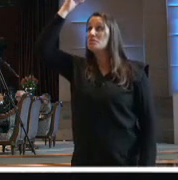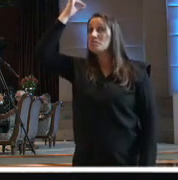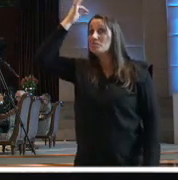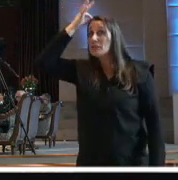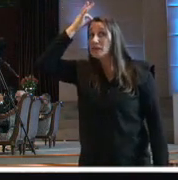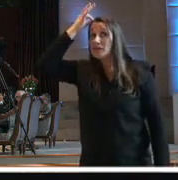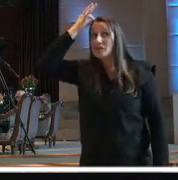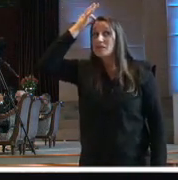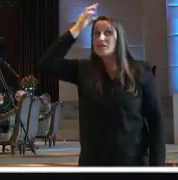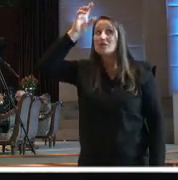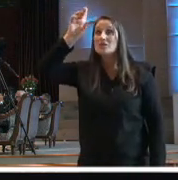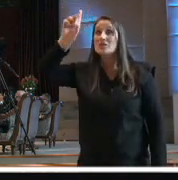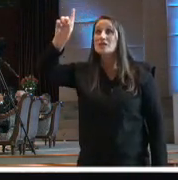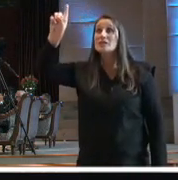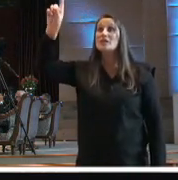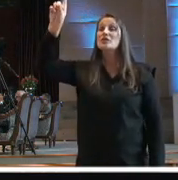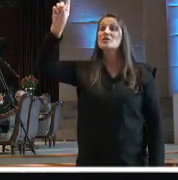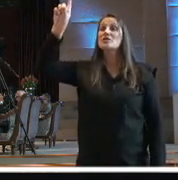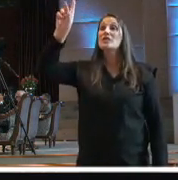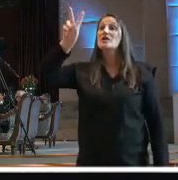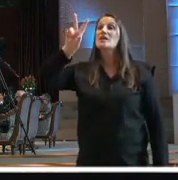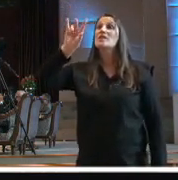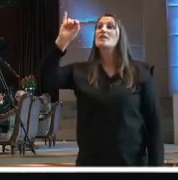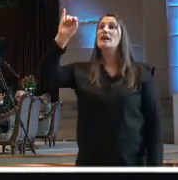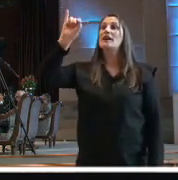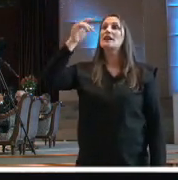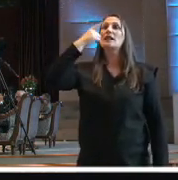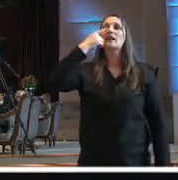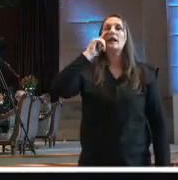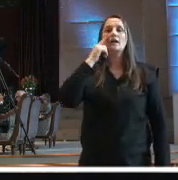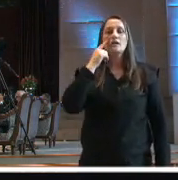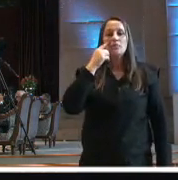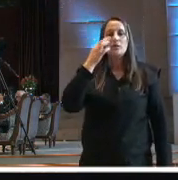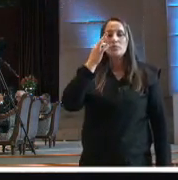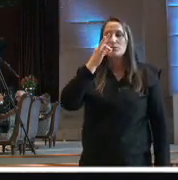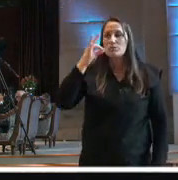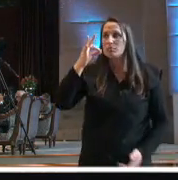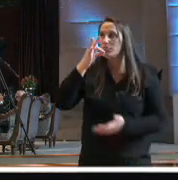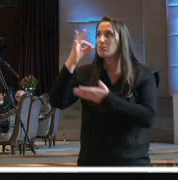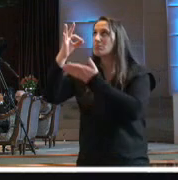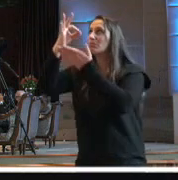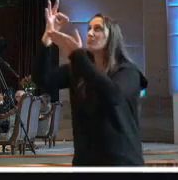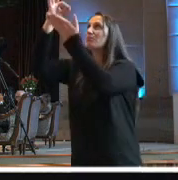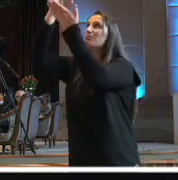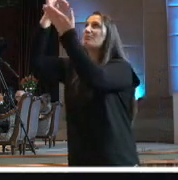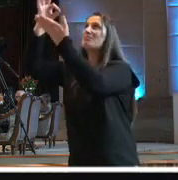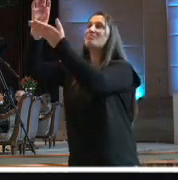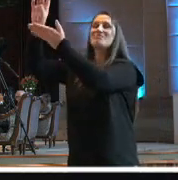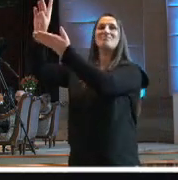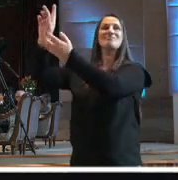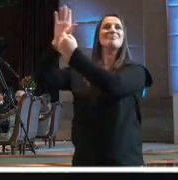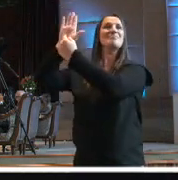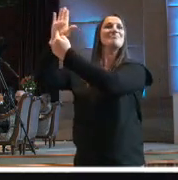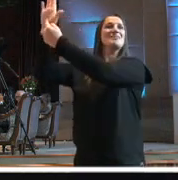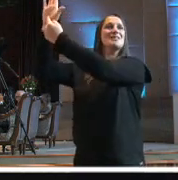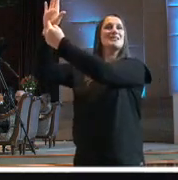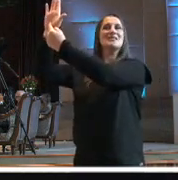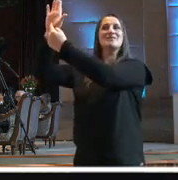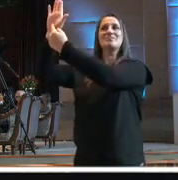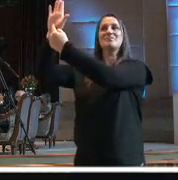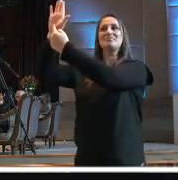inexprimíveis, vai levar até o trono do céu nossas lágrimas e o significado